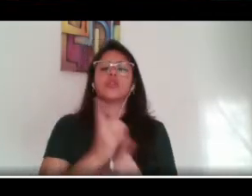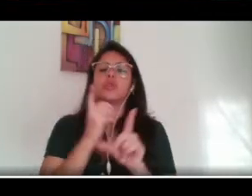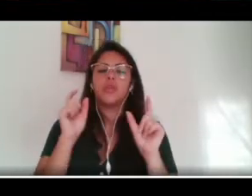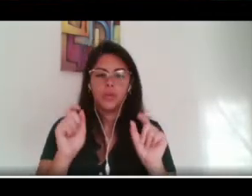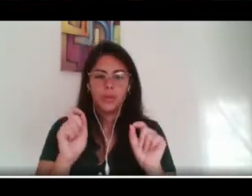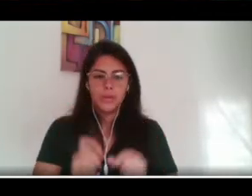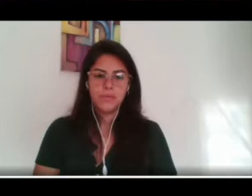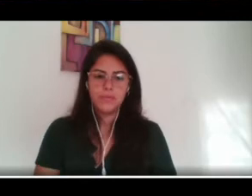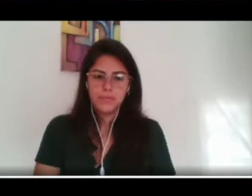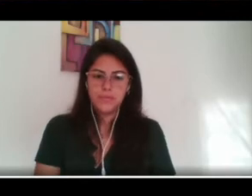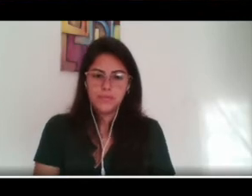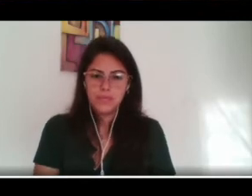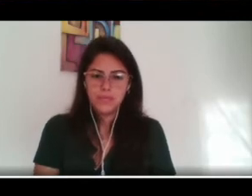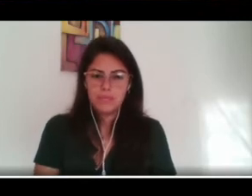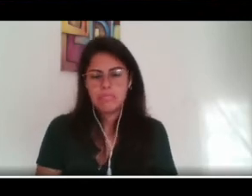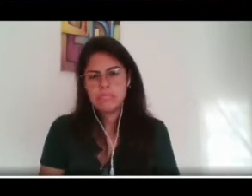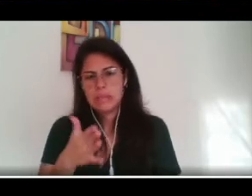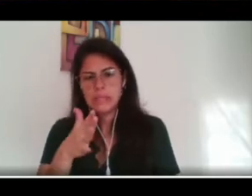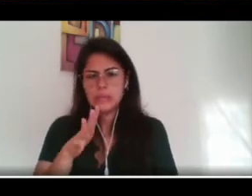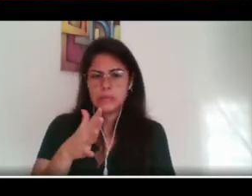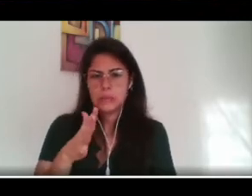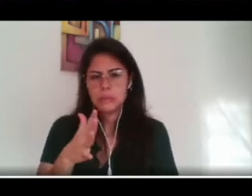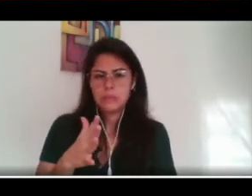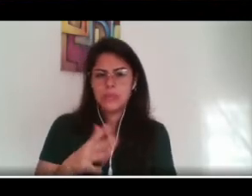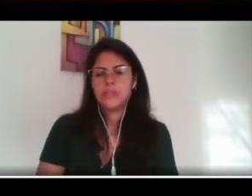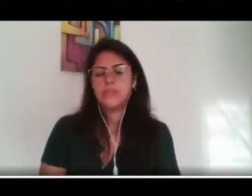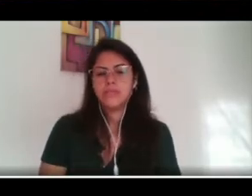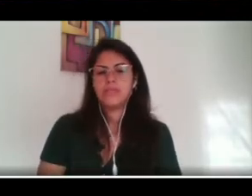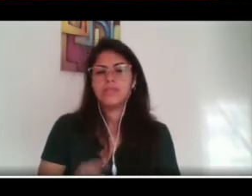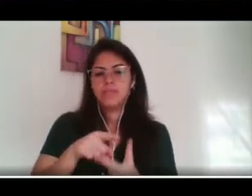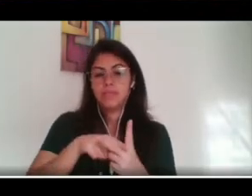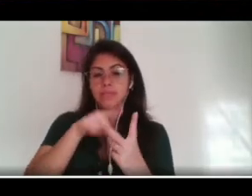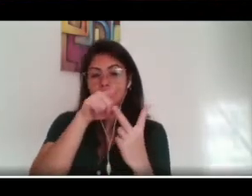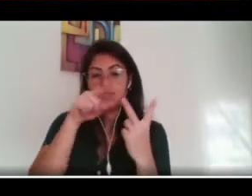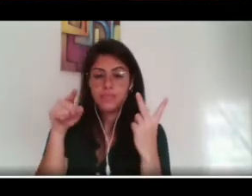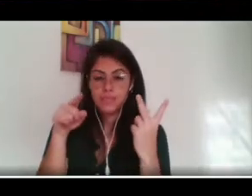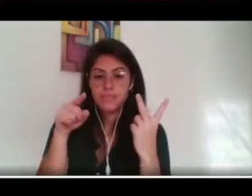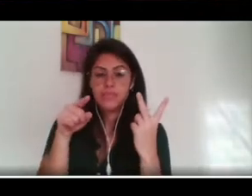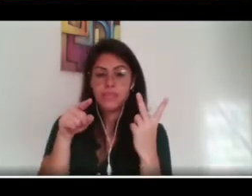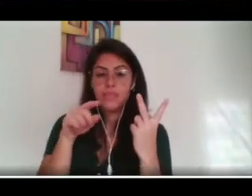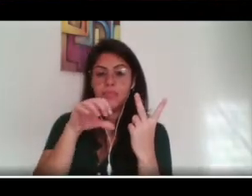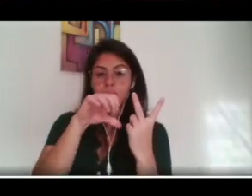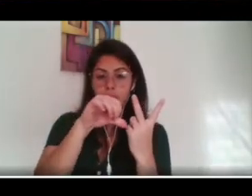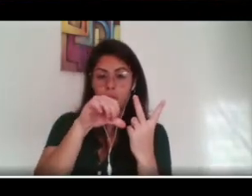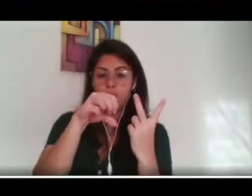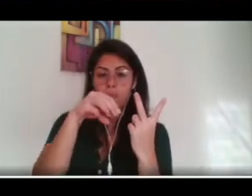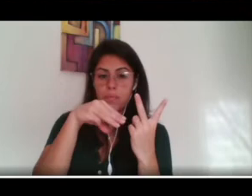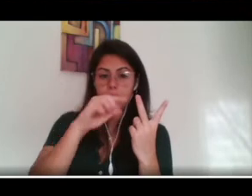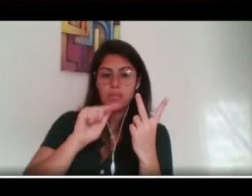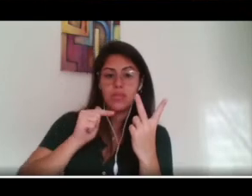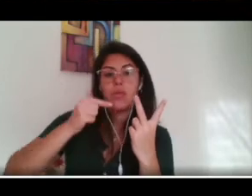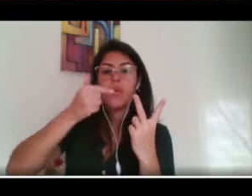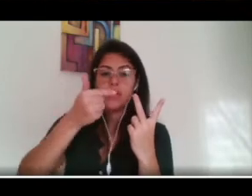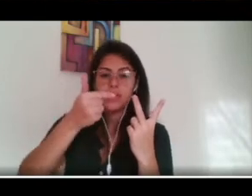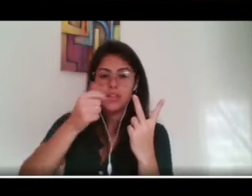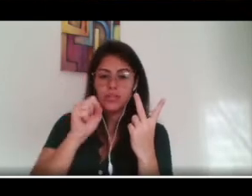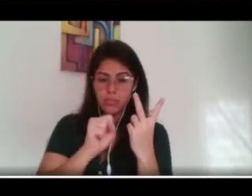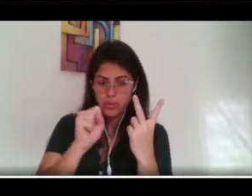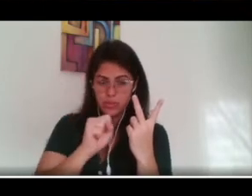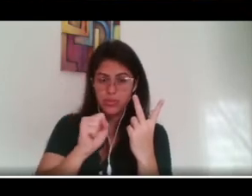alguma coisa do tipo raiz quadrada de 9 metros ao quadrado por segundo ao quadrado, mais